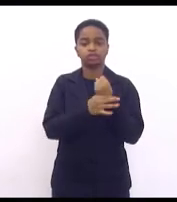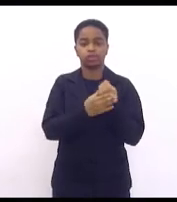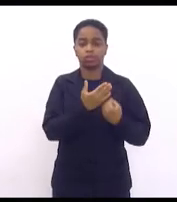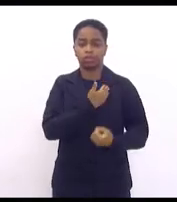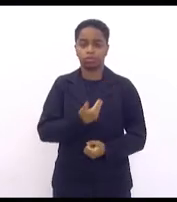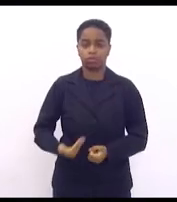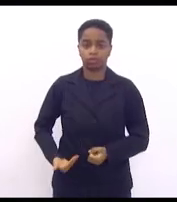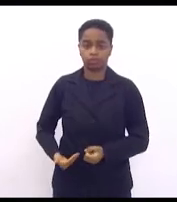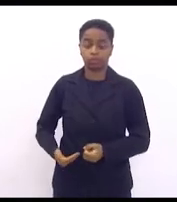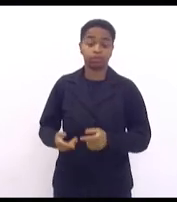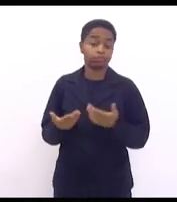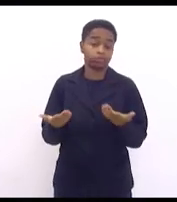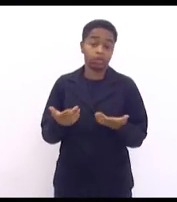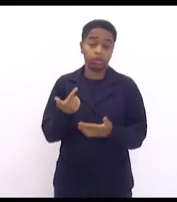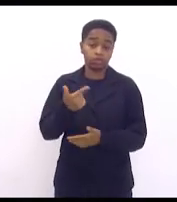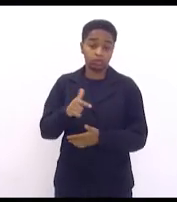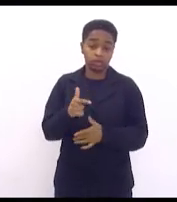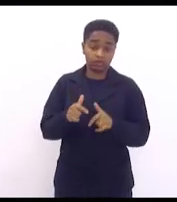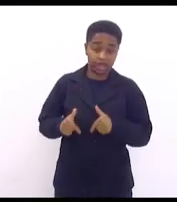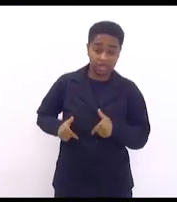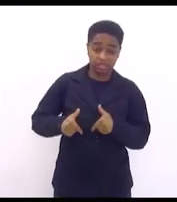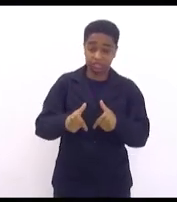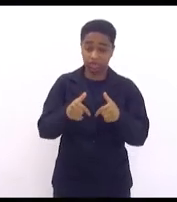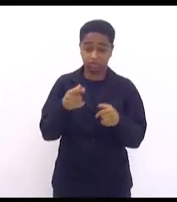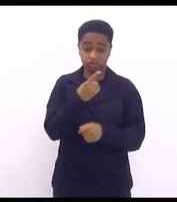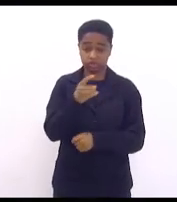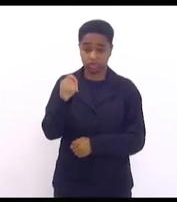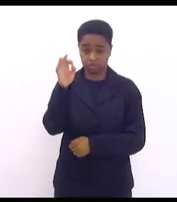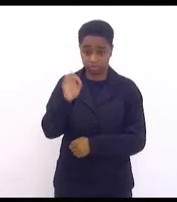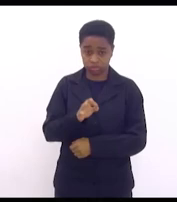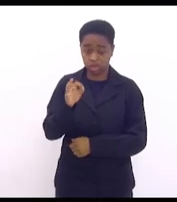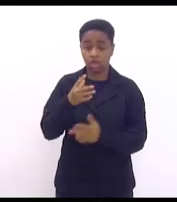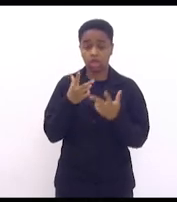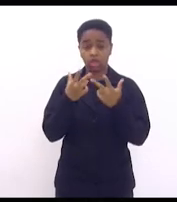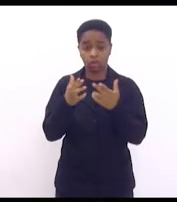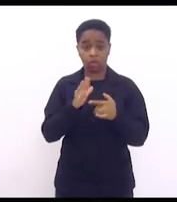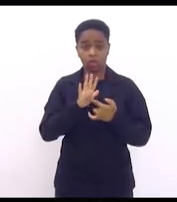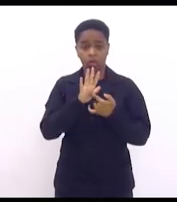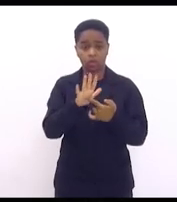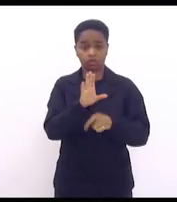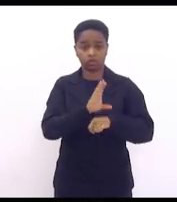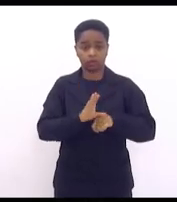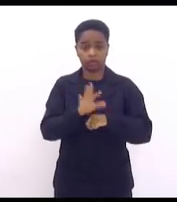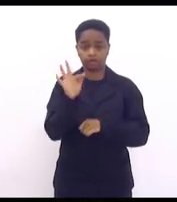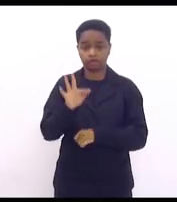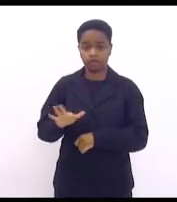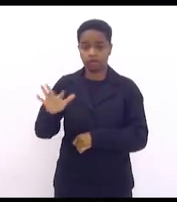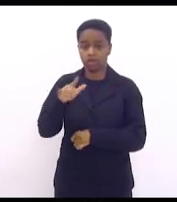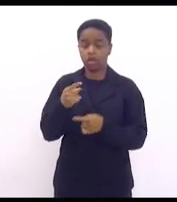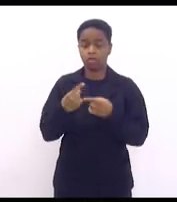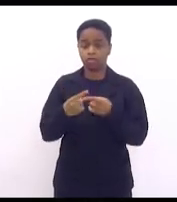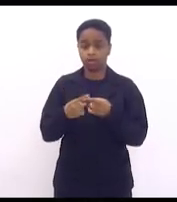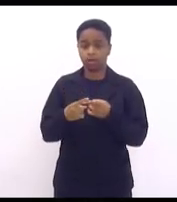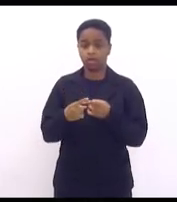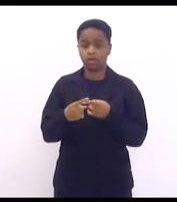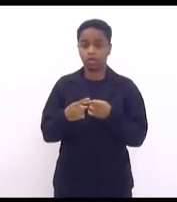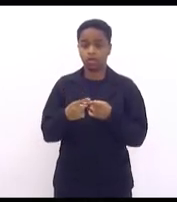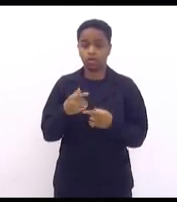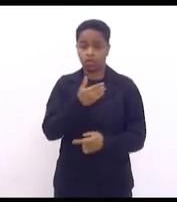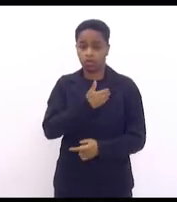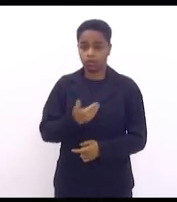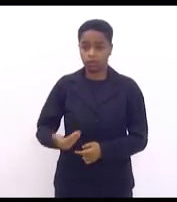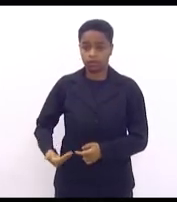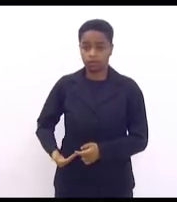houve a intervenção total, a exemplo do que está previsto na Constituição Federal, porque o governo que ocupava o Estado era o